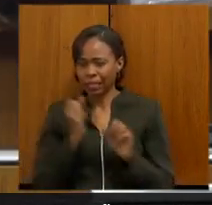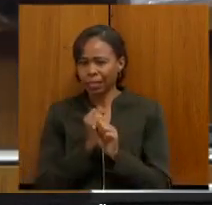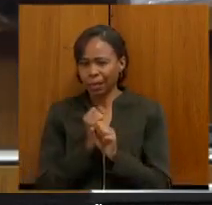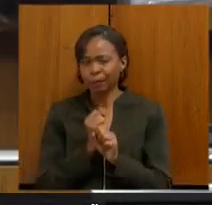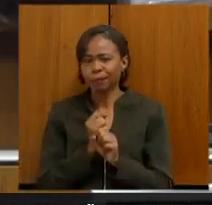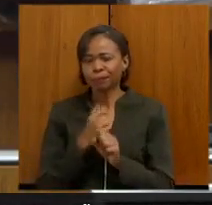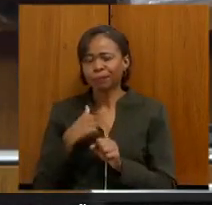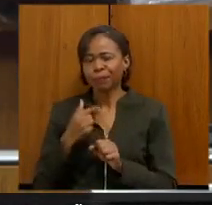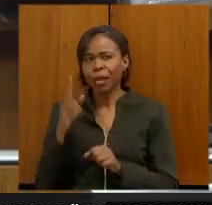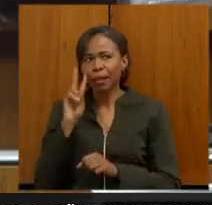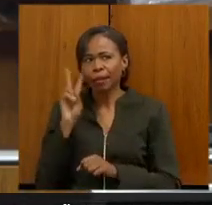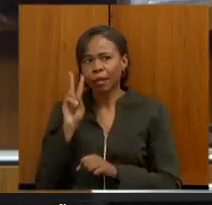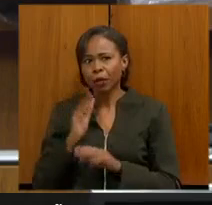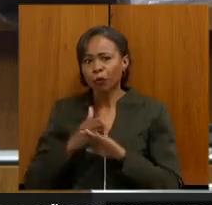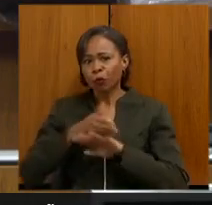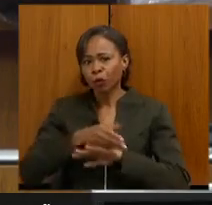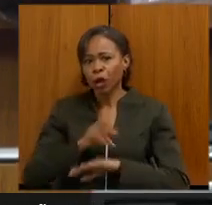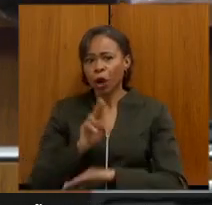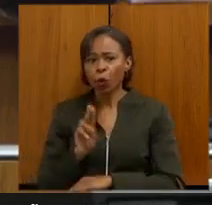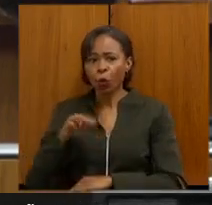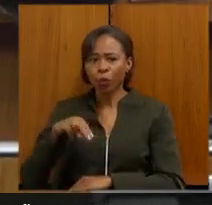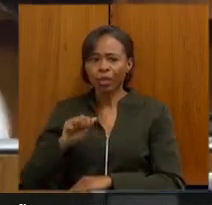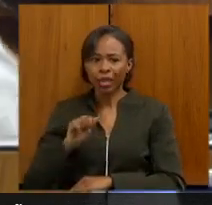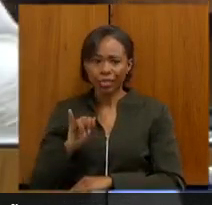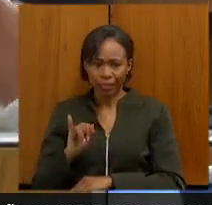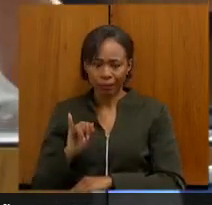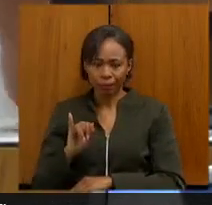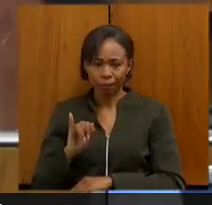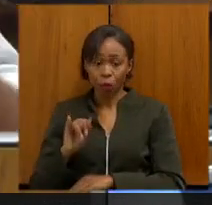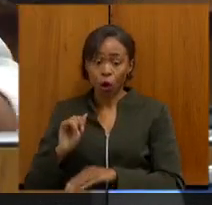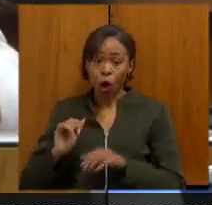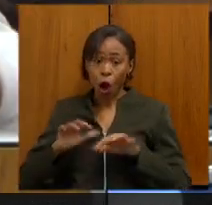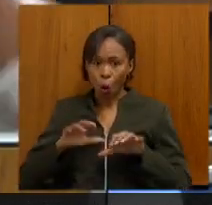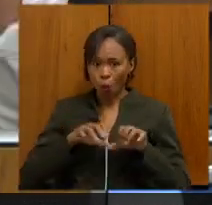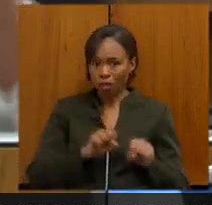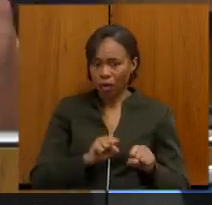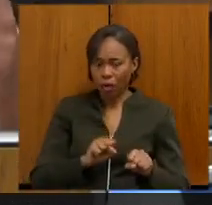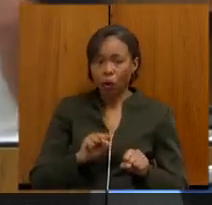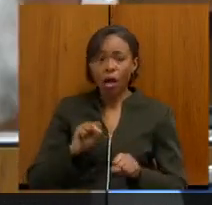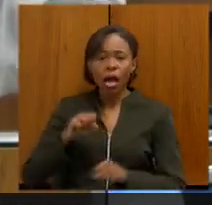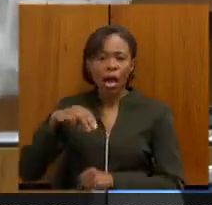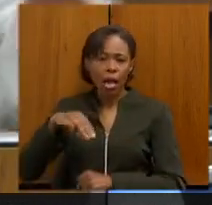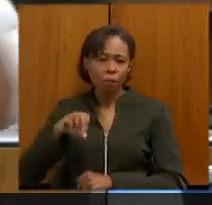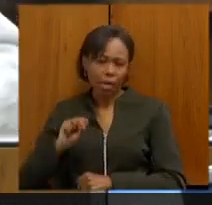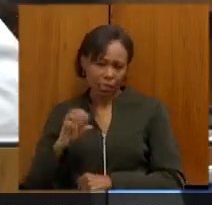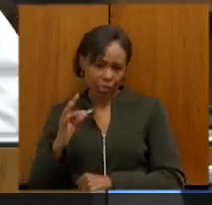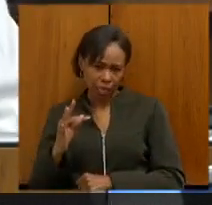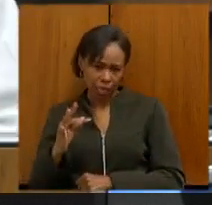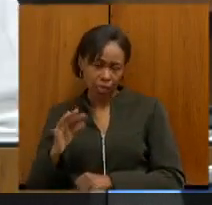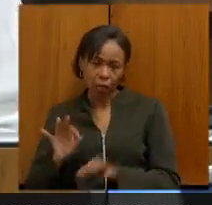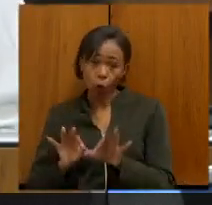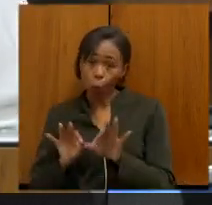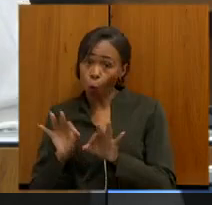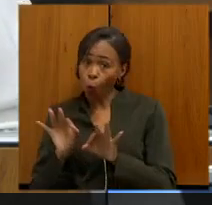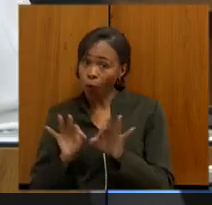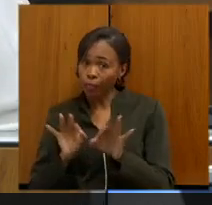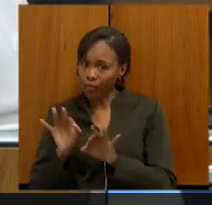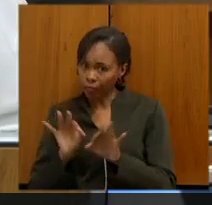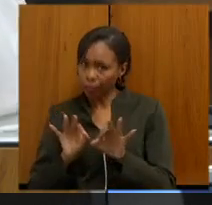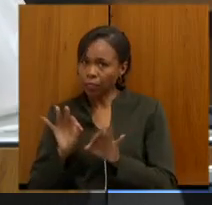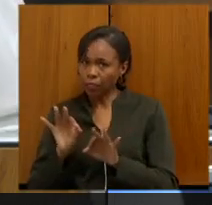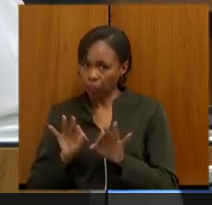tinha ocupação na época o MST estava se organizando nem ela MST ainda era